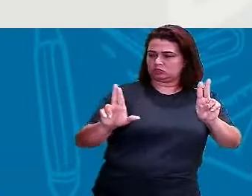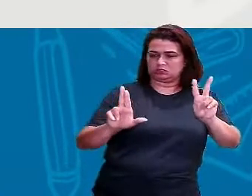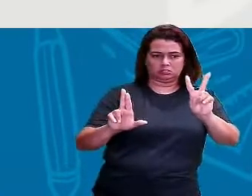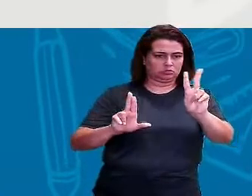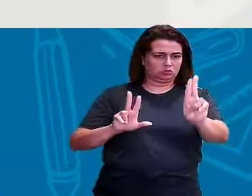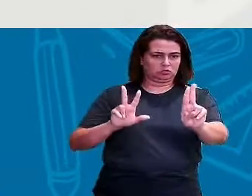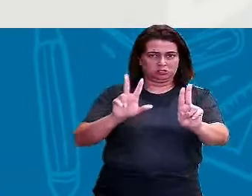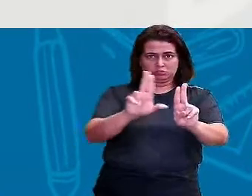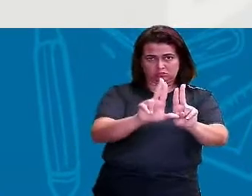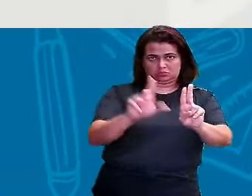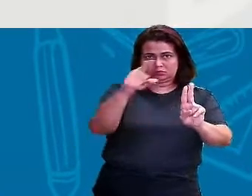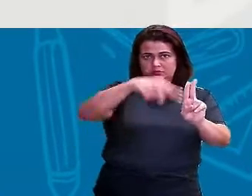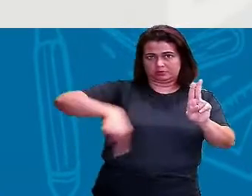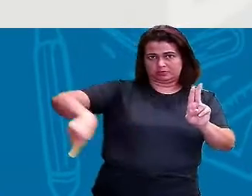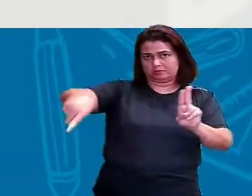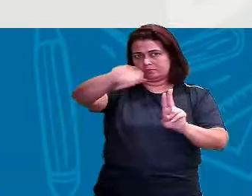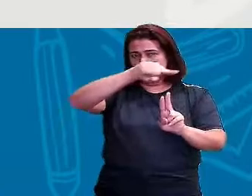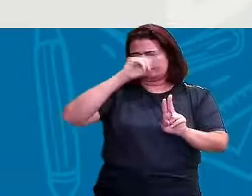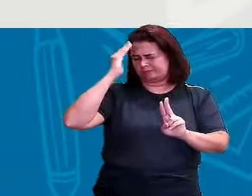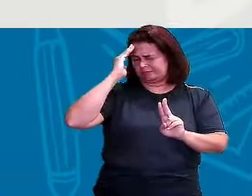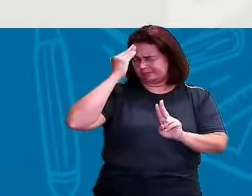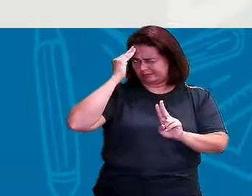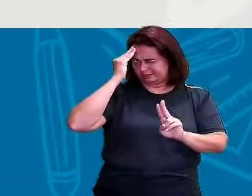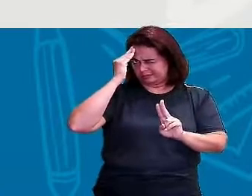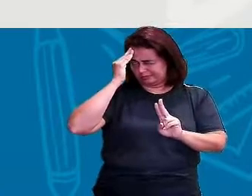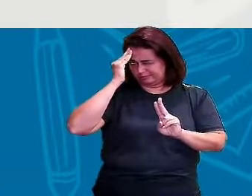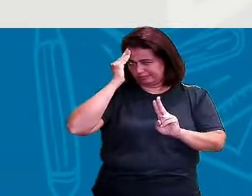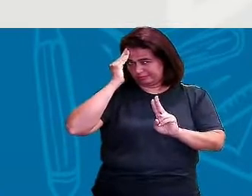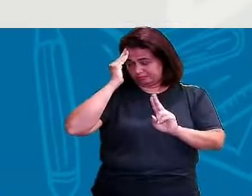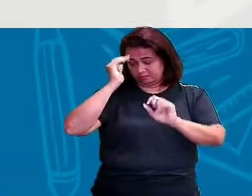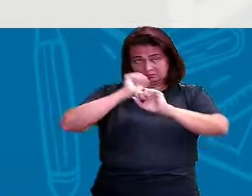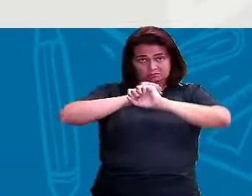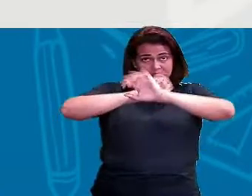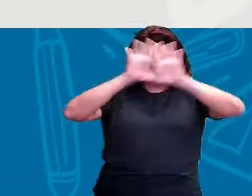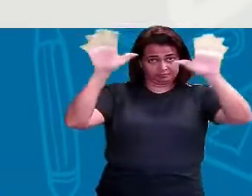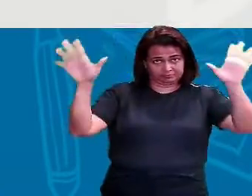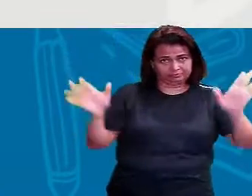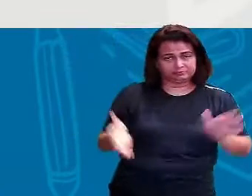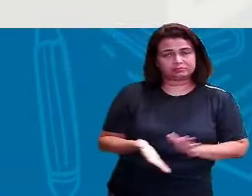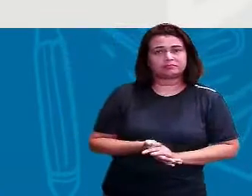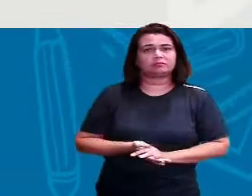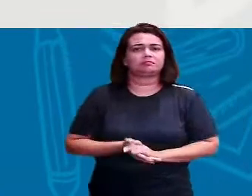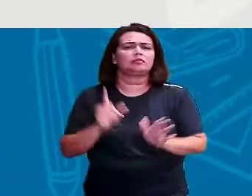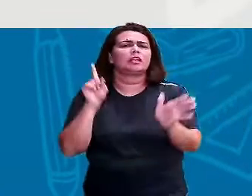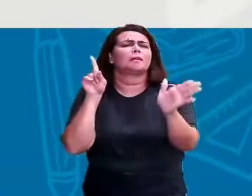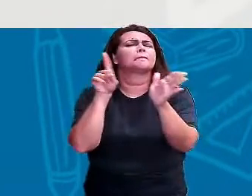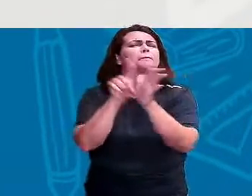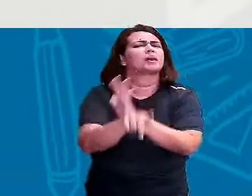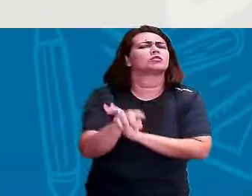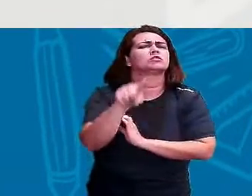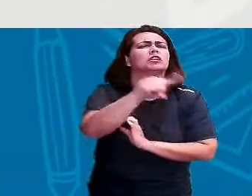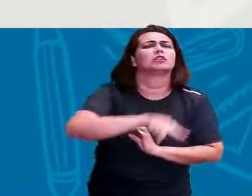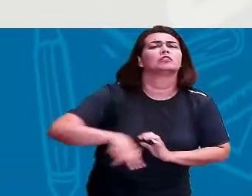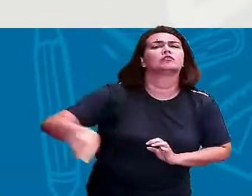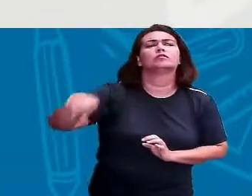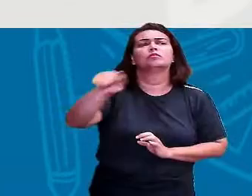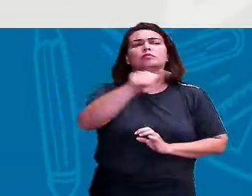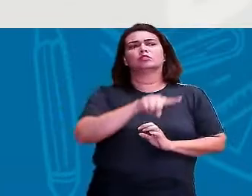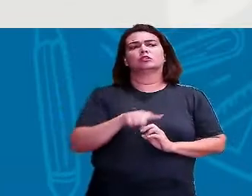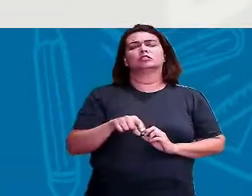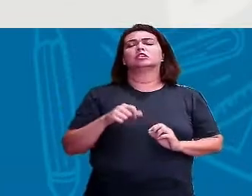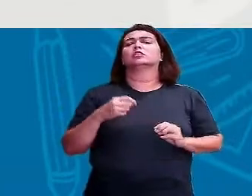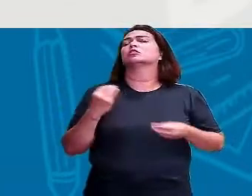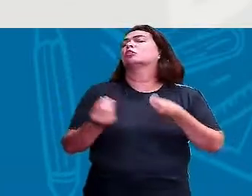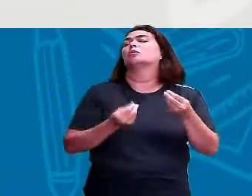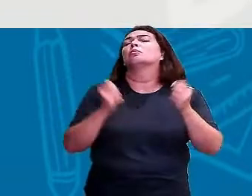gente a entender o nosso assunto mais na frente, tá certo? E aí, agora eu tenho uma perguntinha para vocês. O que mais a gente